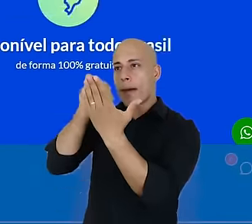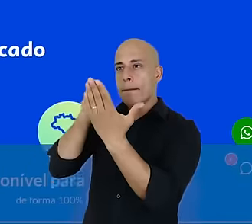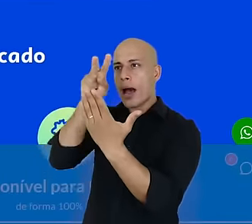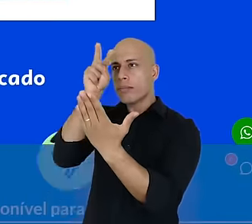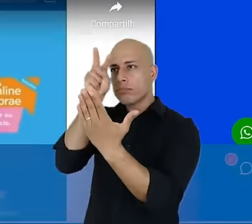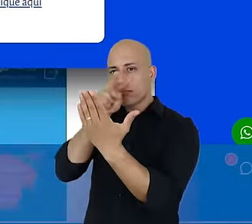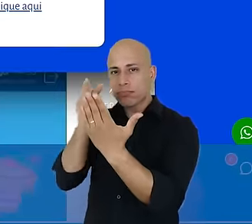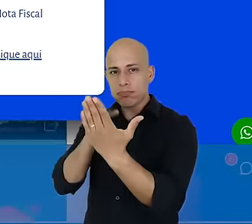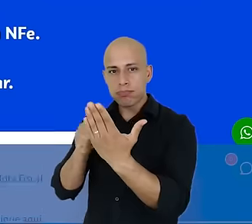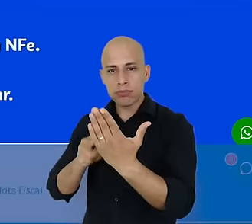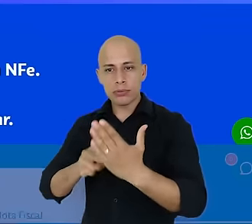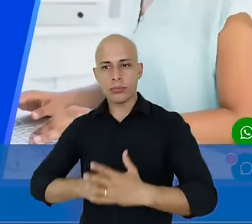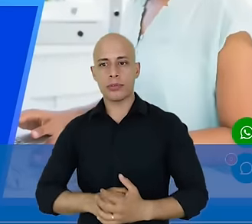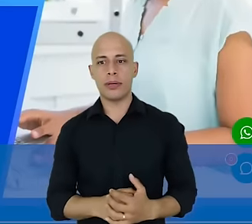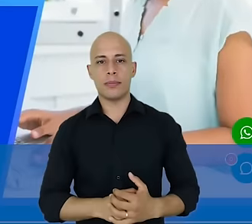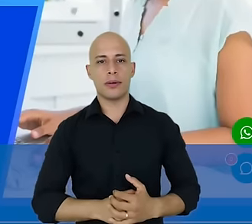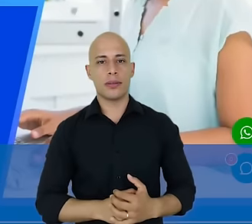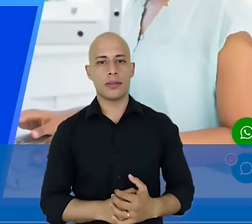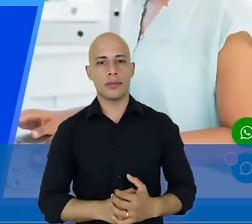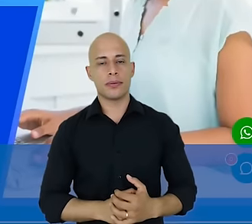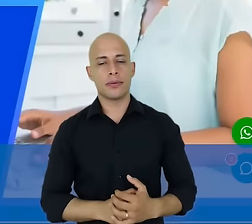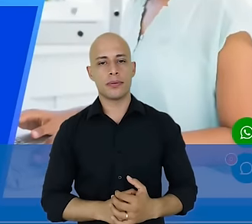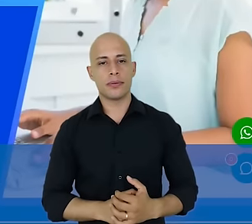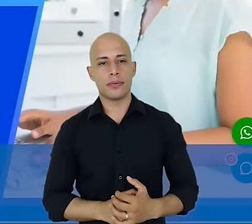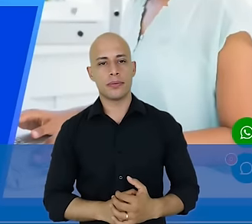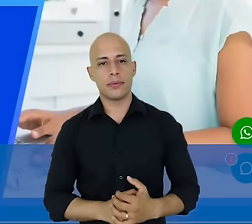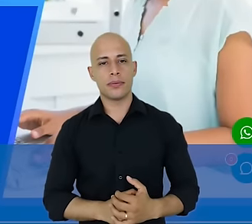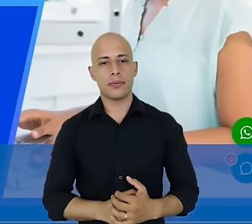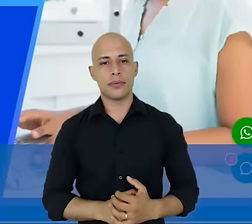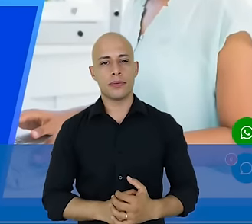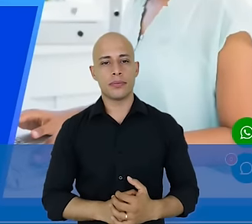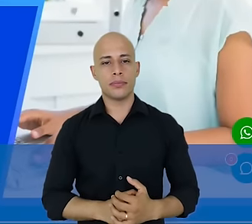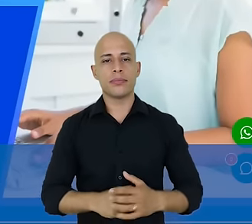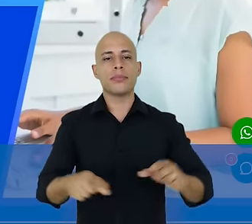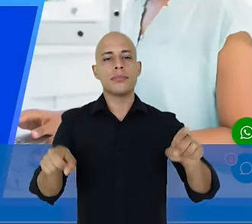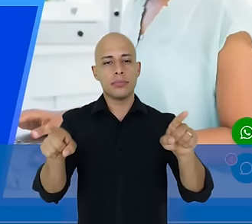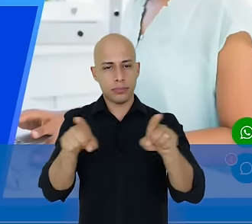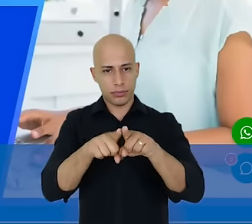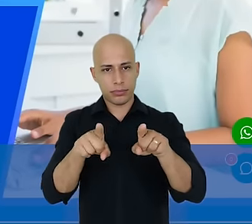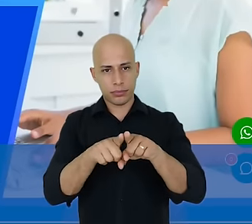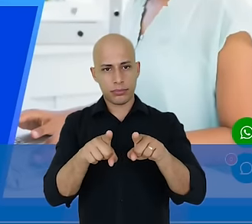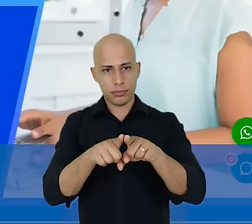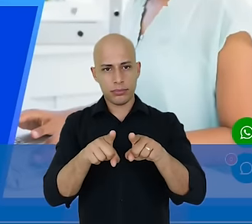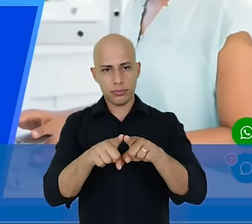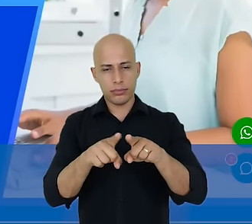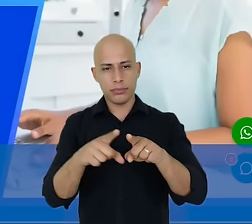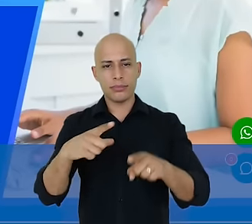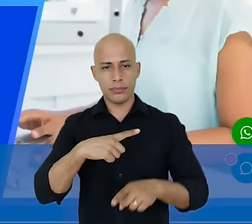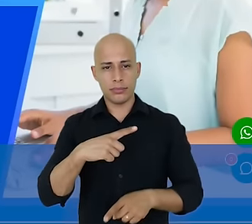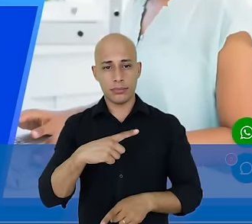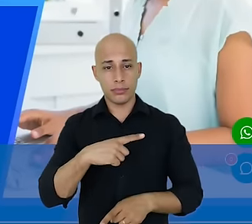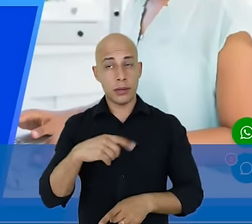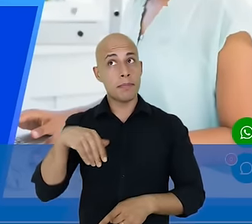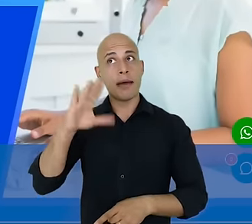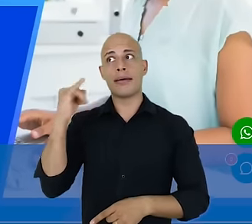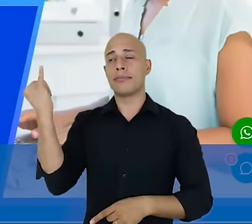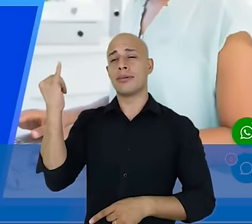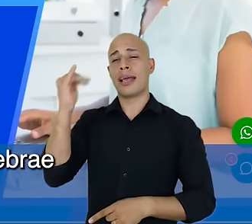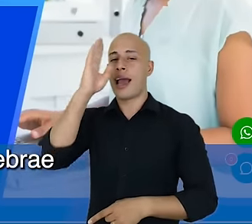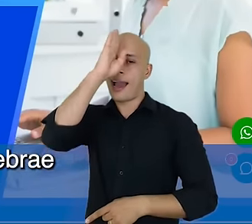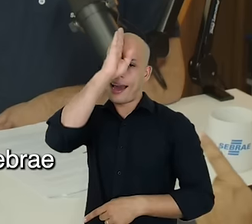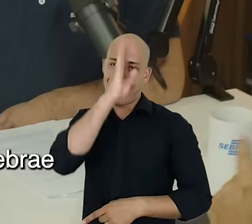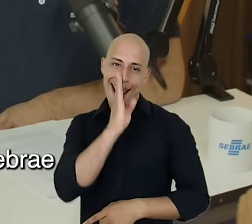é interessante nesse sentido e também o né o mais importante é